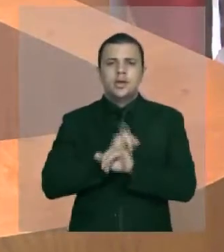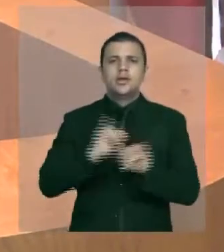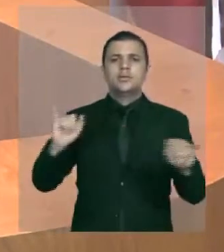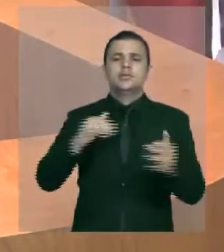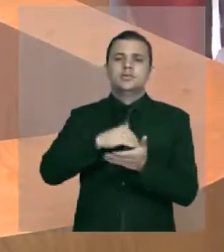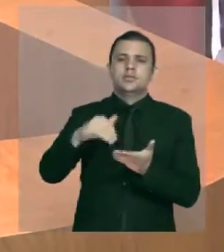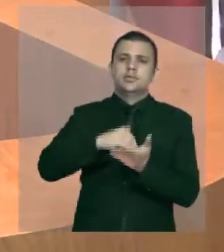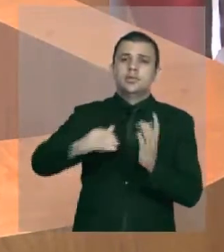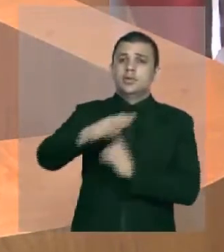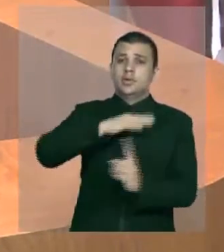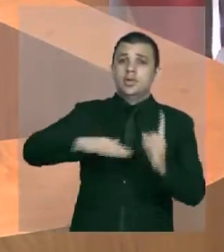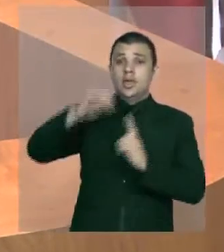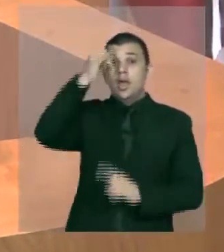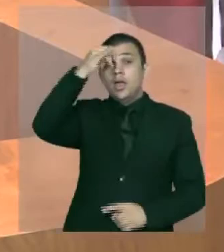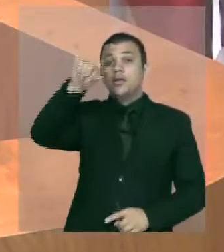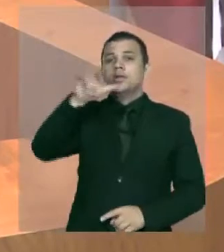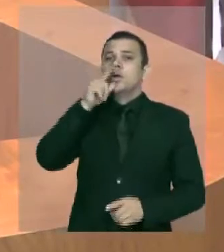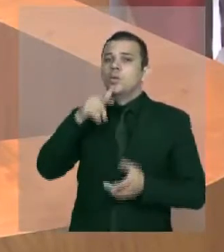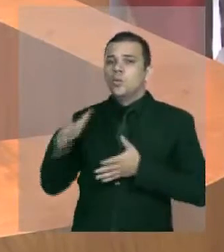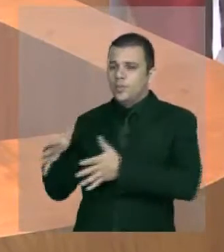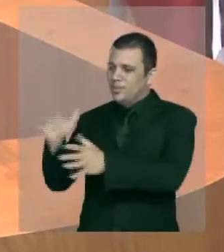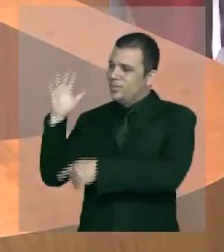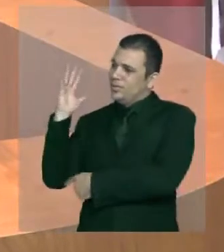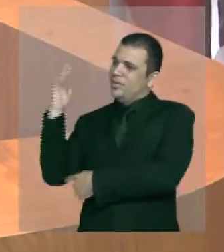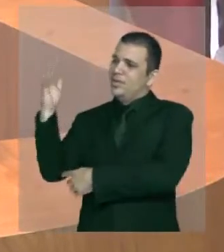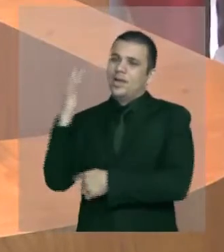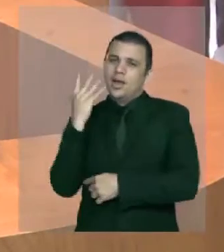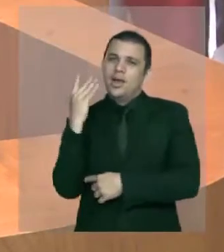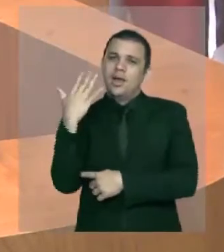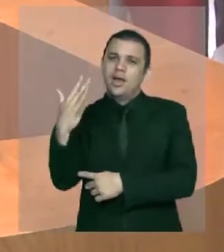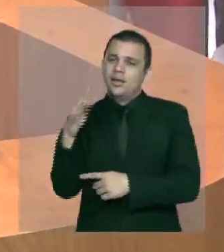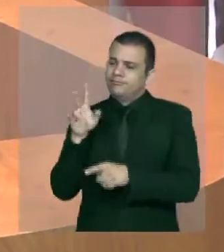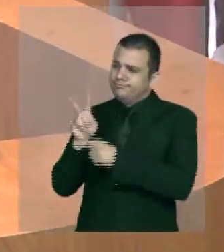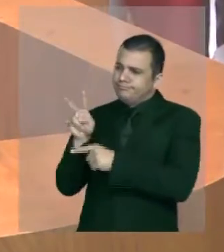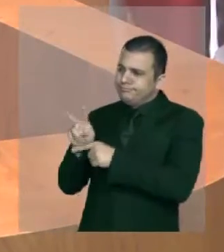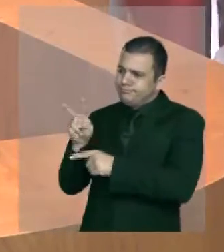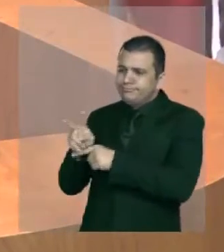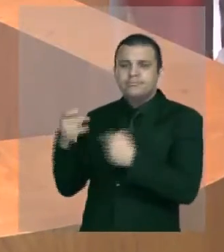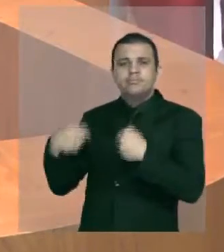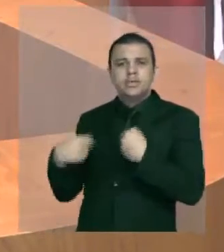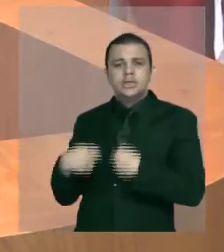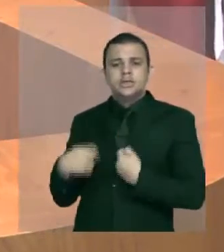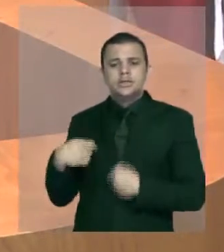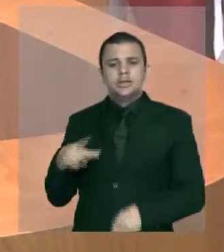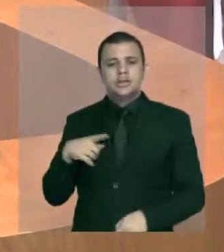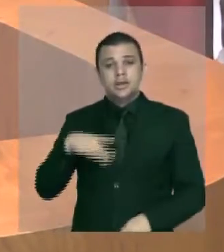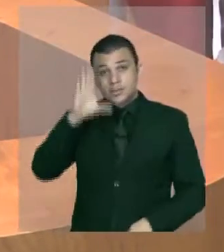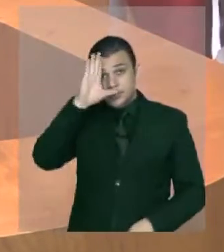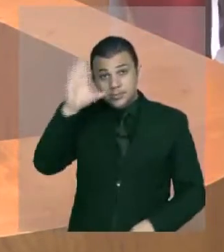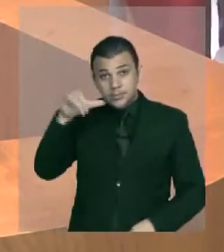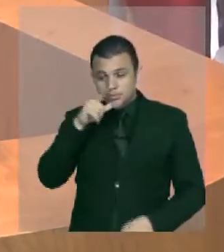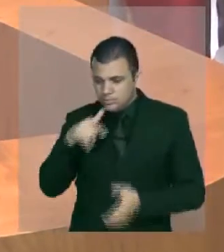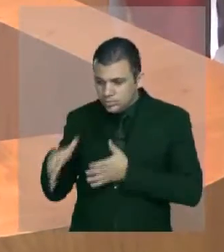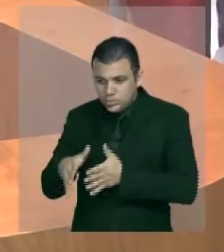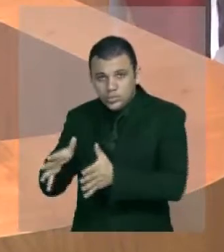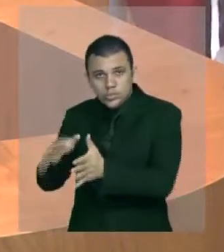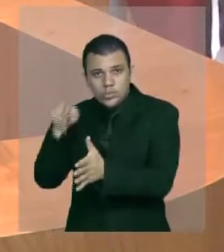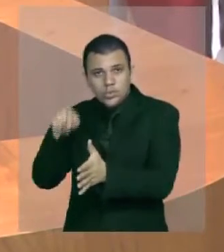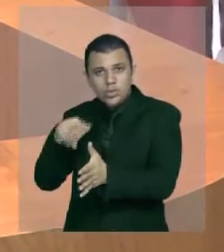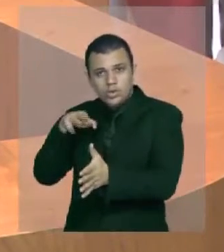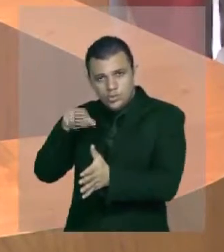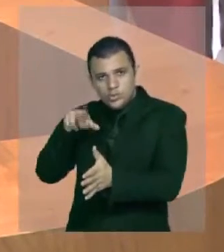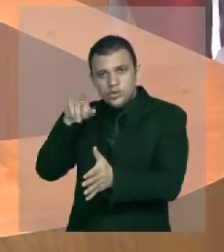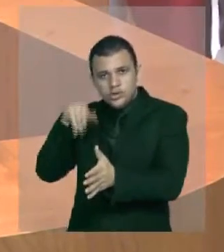se evite o desmatamento, se proteja as bacias, principalmente a bacia no que se trata aqui, a bacia do rio Munim, para